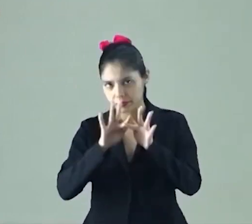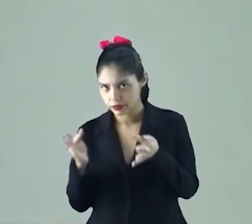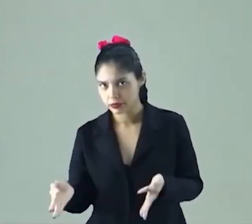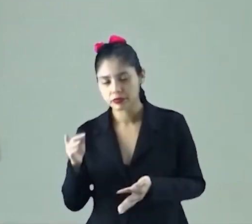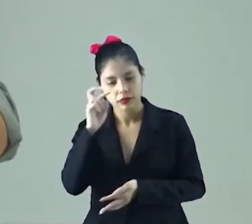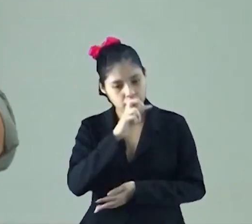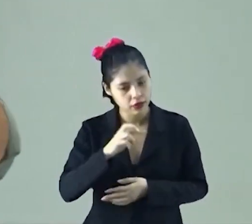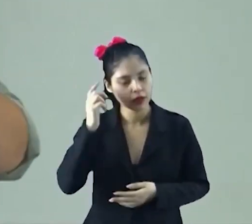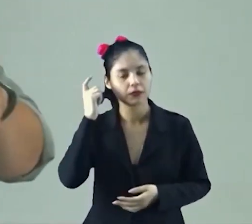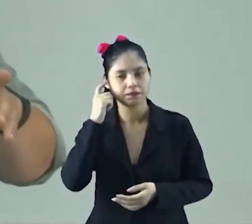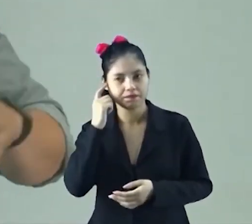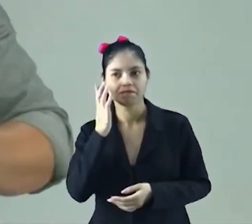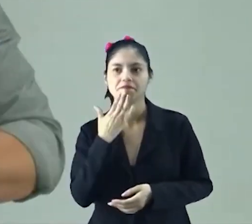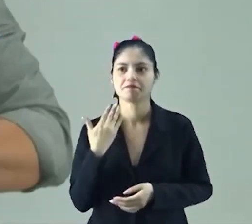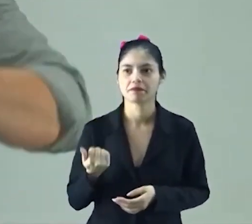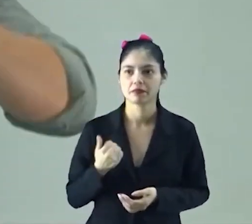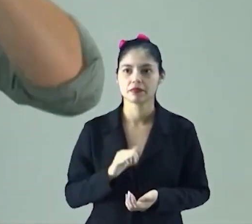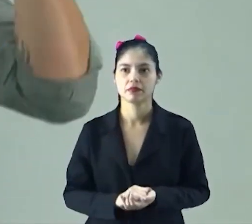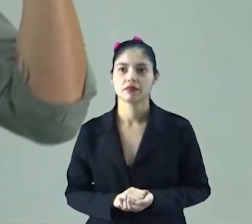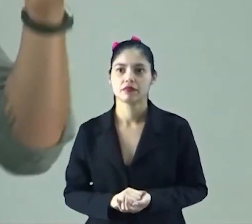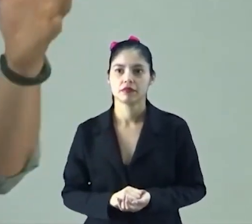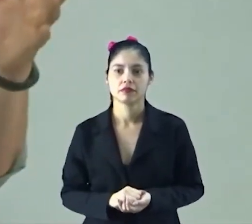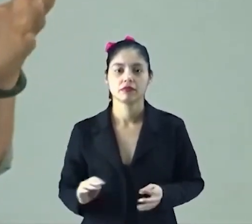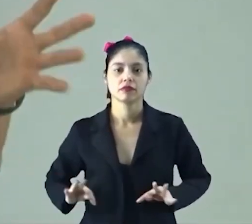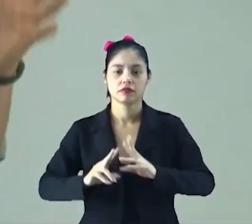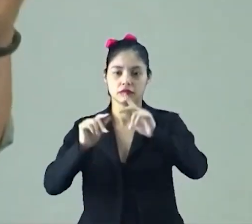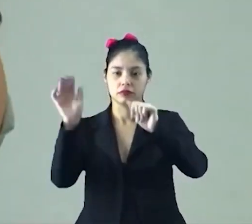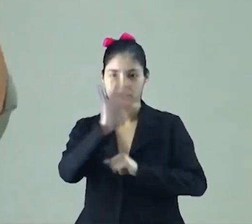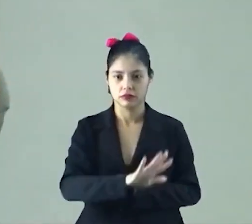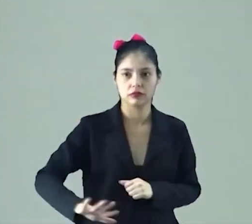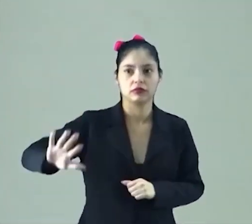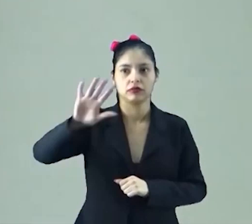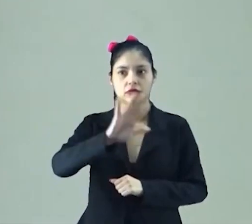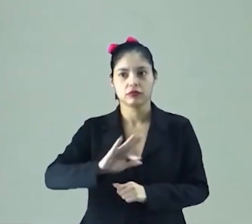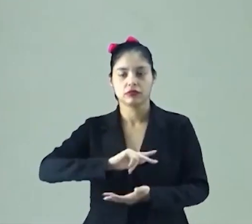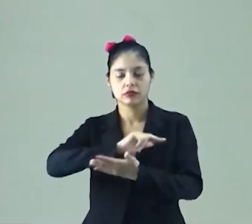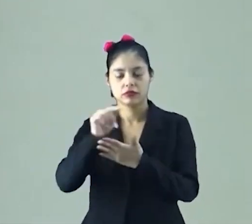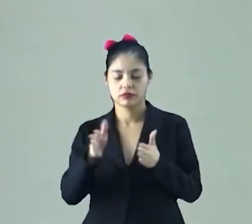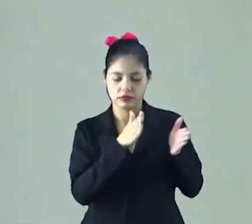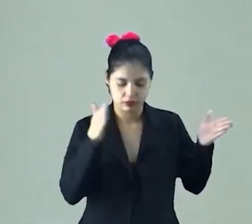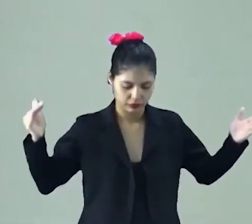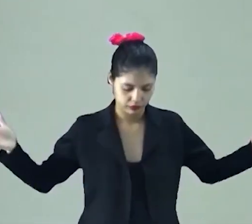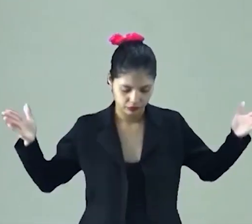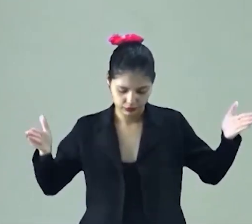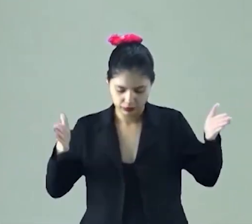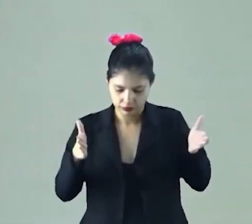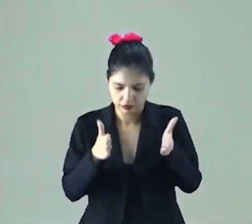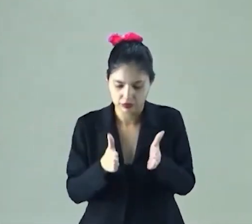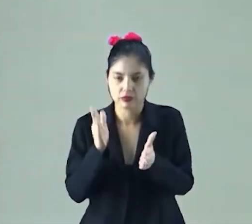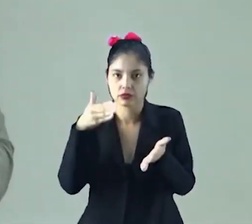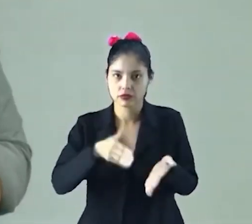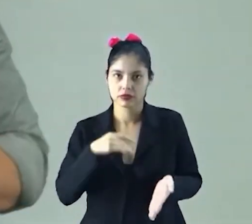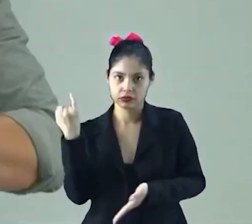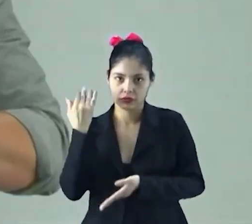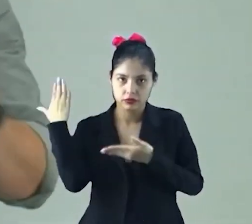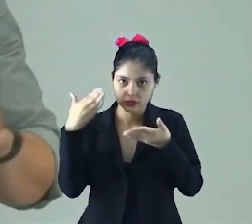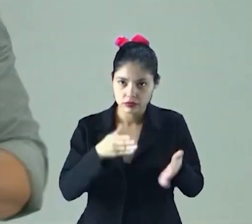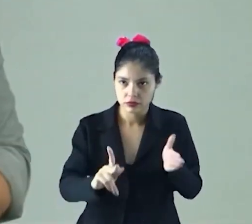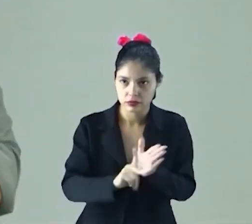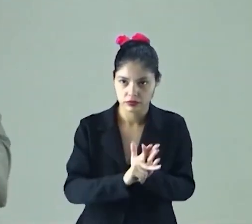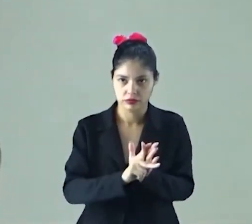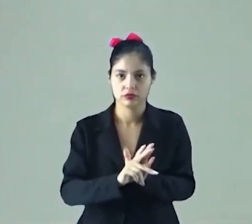simples essa analogia para você compreender. Então, eu tenho um todo e aí eu tenho várias partes desse todo até chegar naquilo que é mais